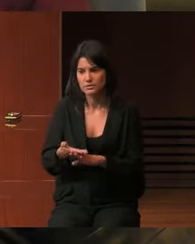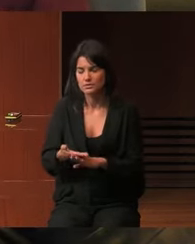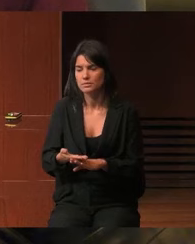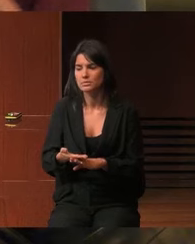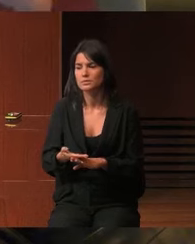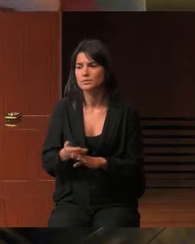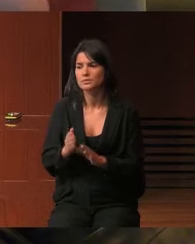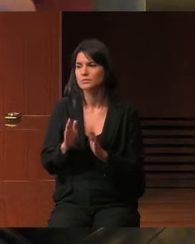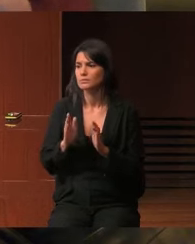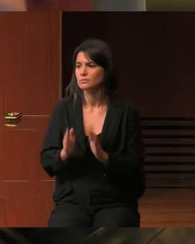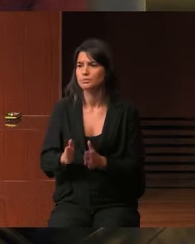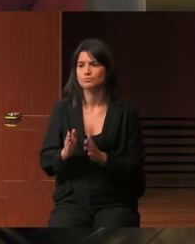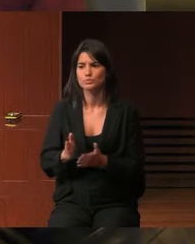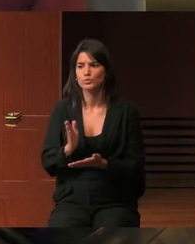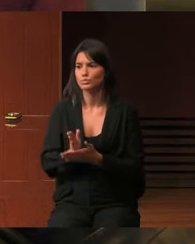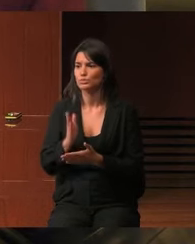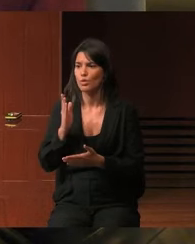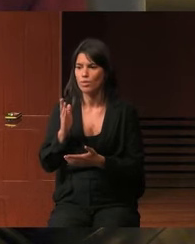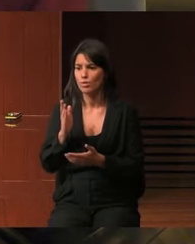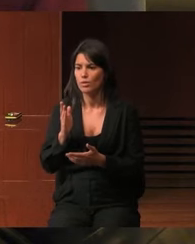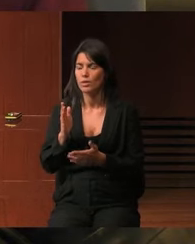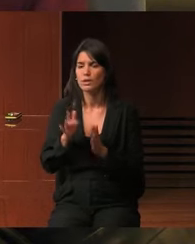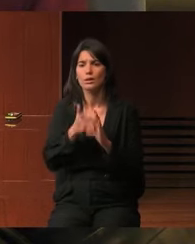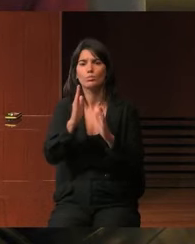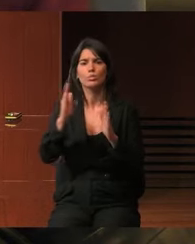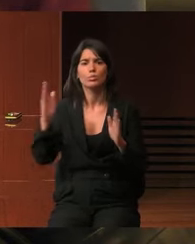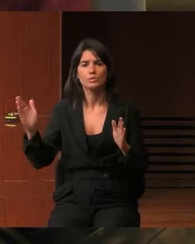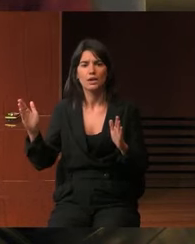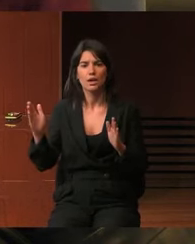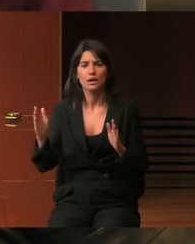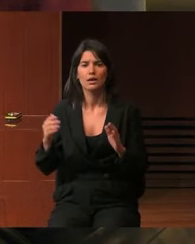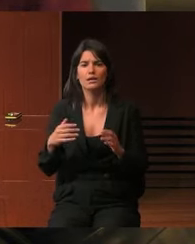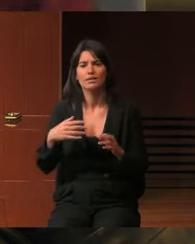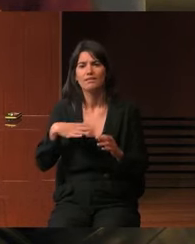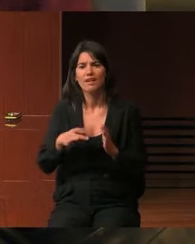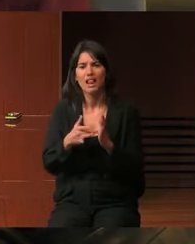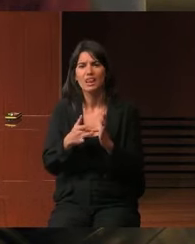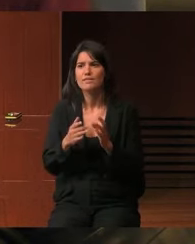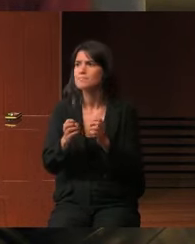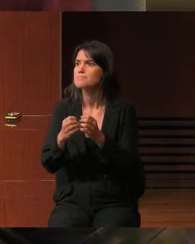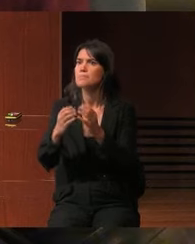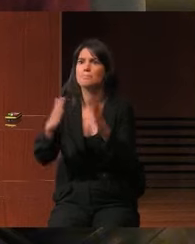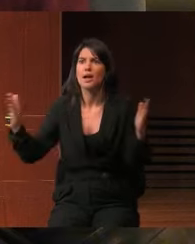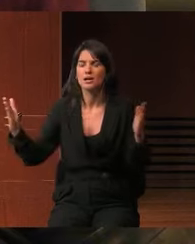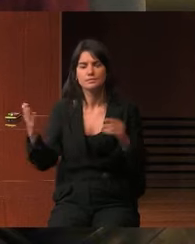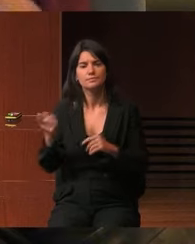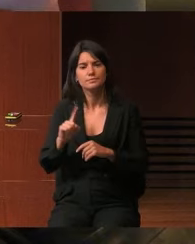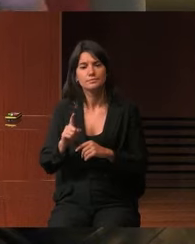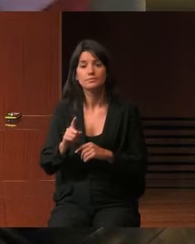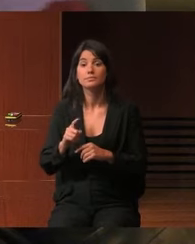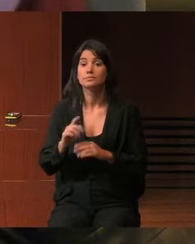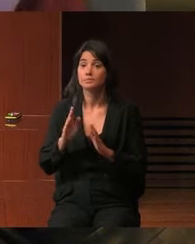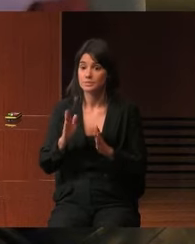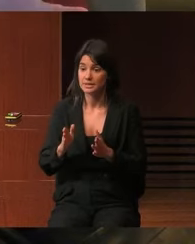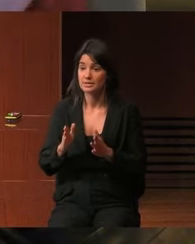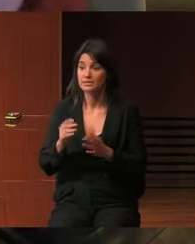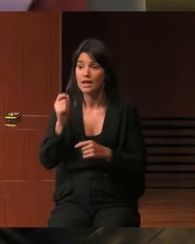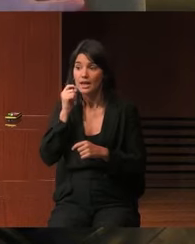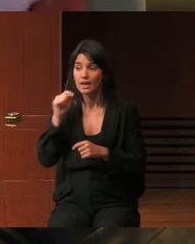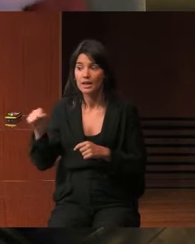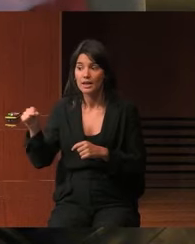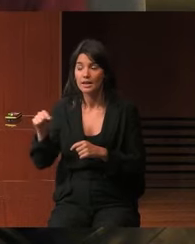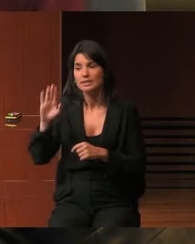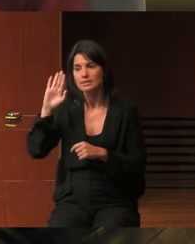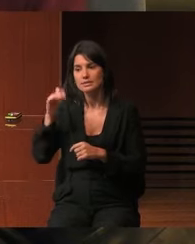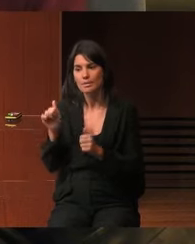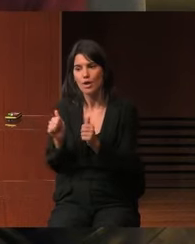não precisa só de que a biblioteca tenha mais livros. Precisa de que haja quem consiga acompanhar